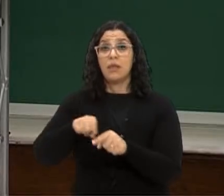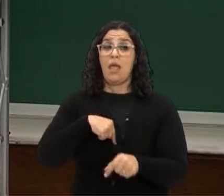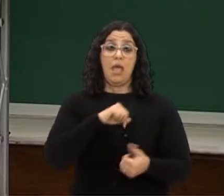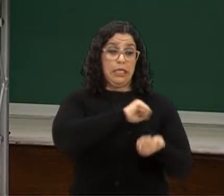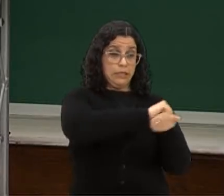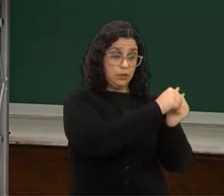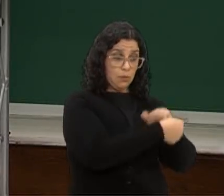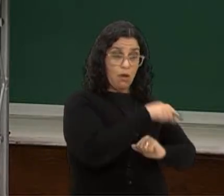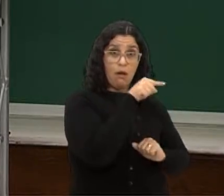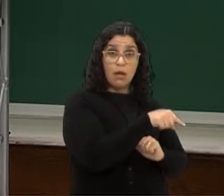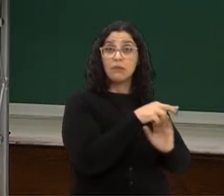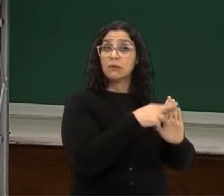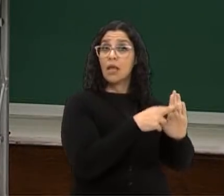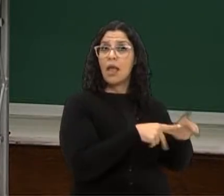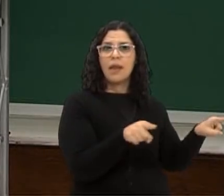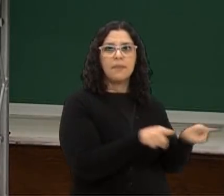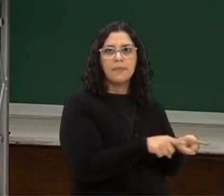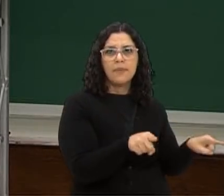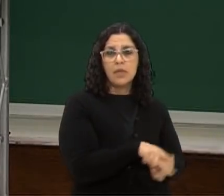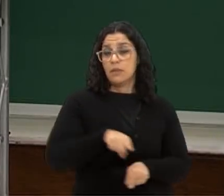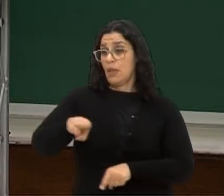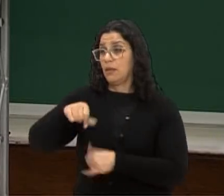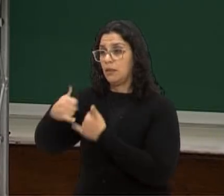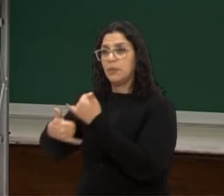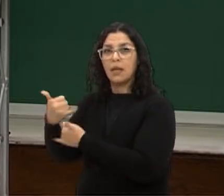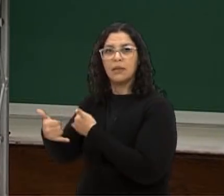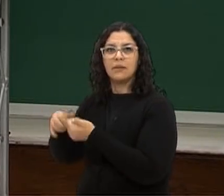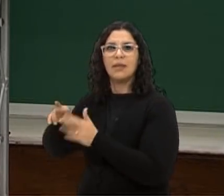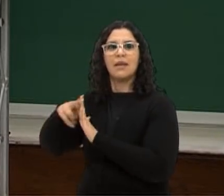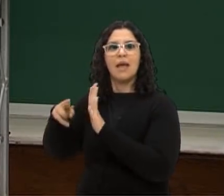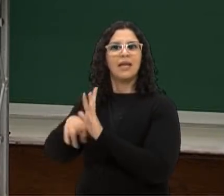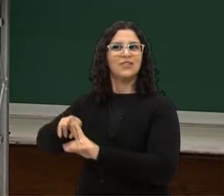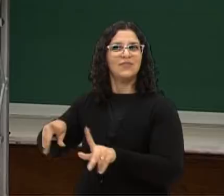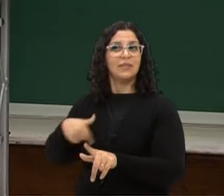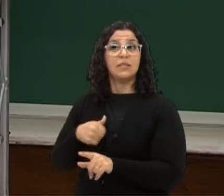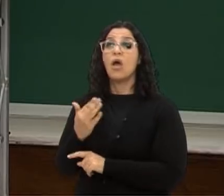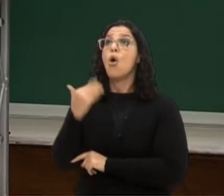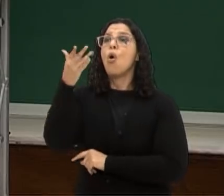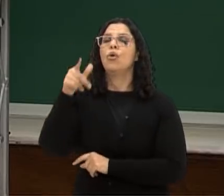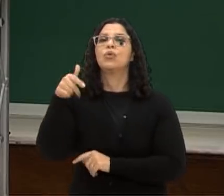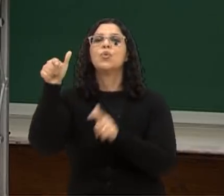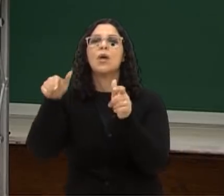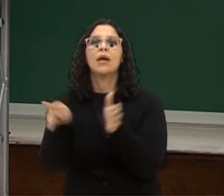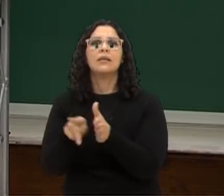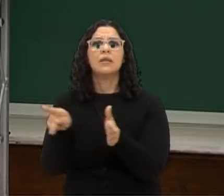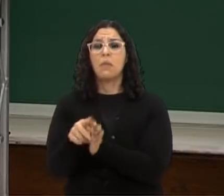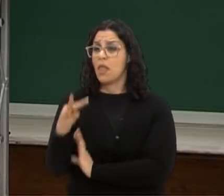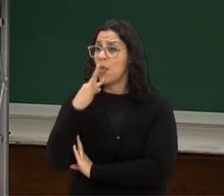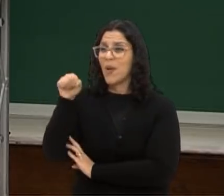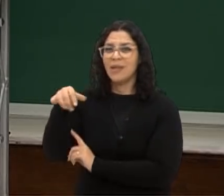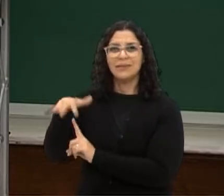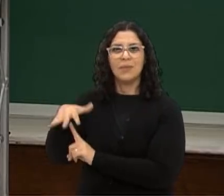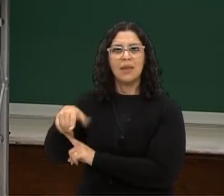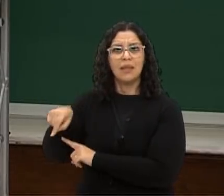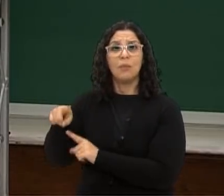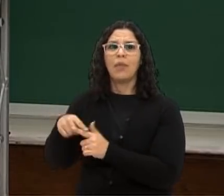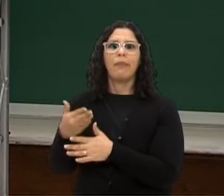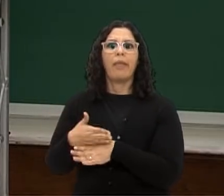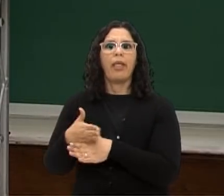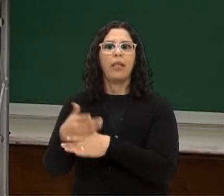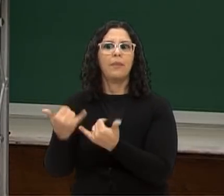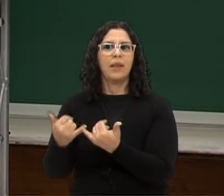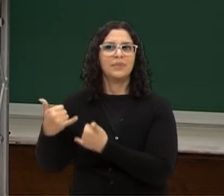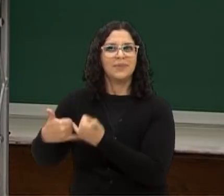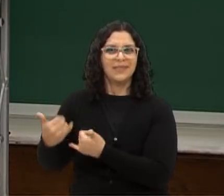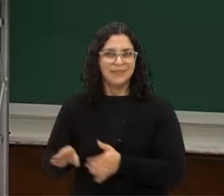para o jogo, para que se você conhecer um jogo aqui que é no Paraná, você for para fora do Paraná, às vezes o pessoal nem conhece e você vai ficar totalmente perdido naquele